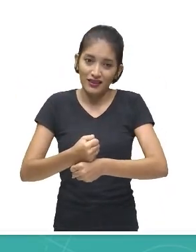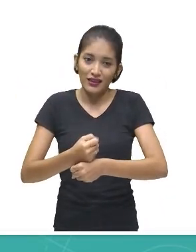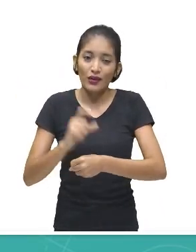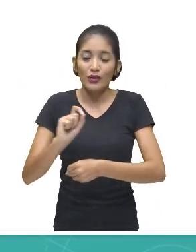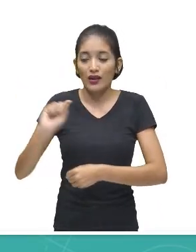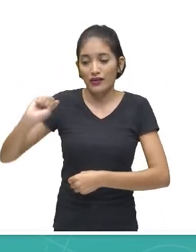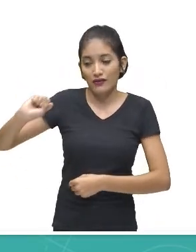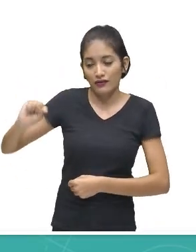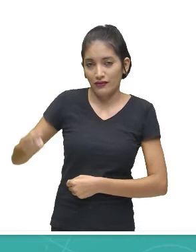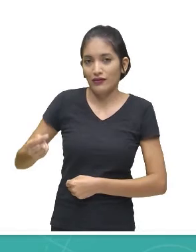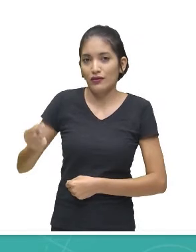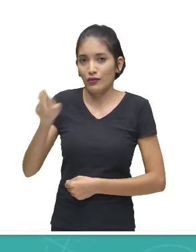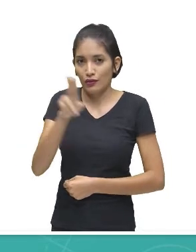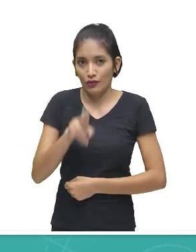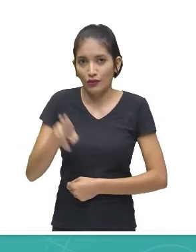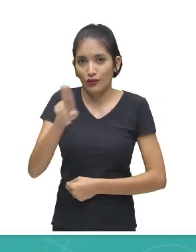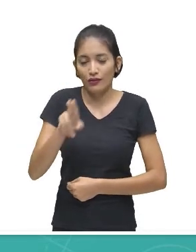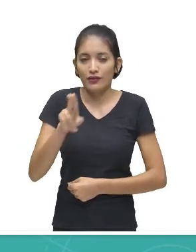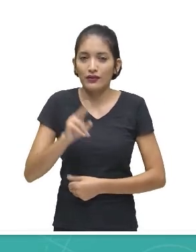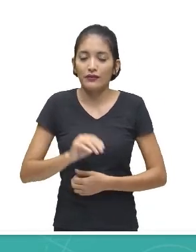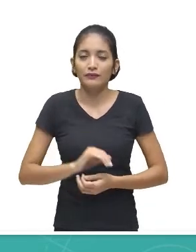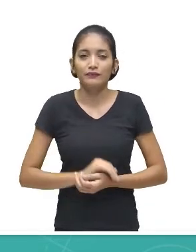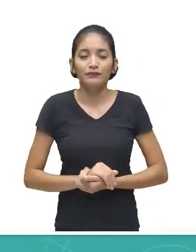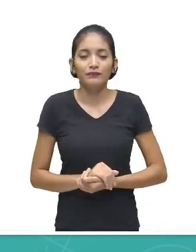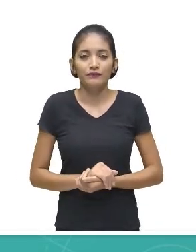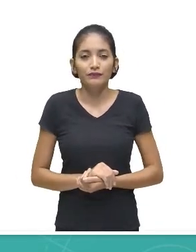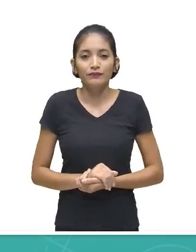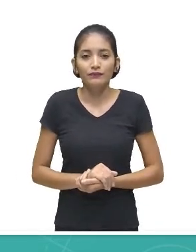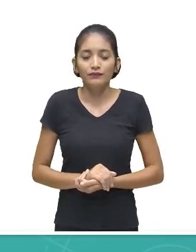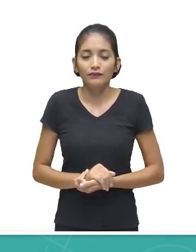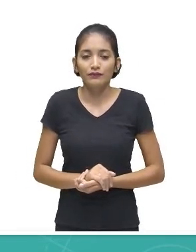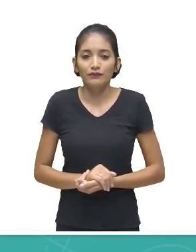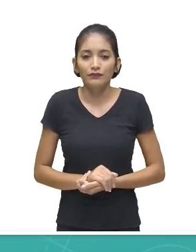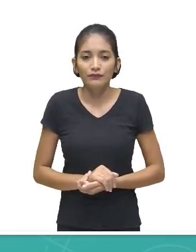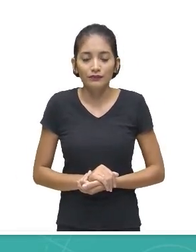ó. Vou fazer um isolamento aqui dessa